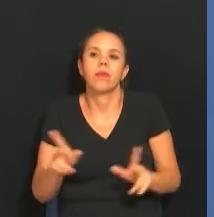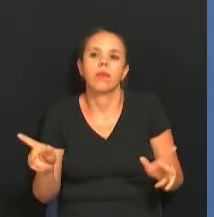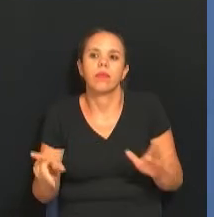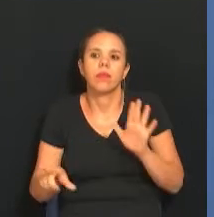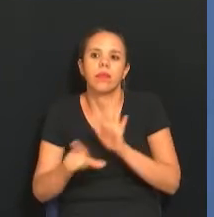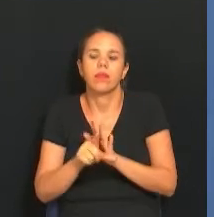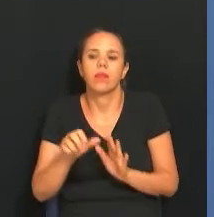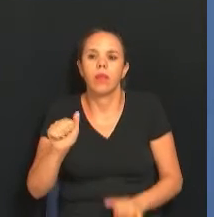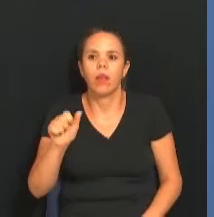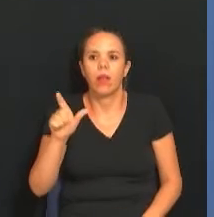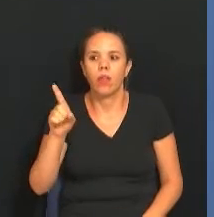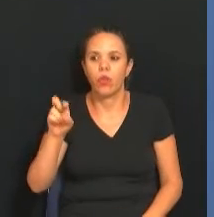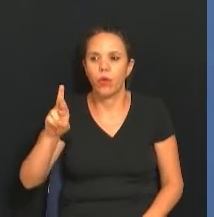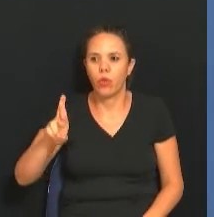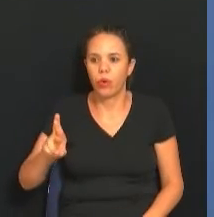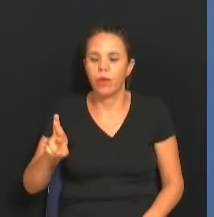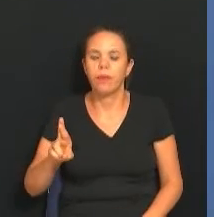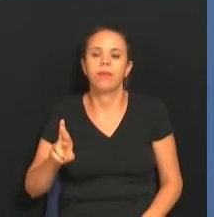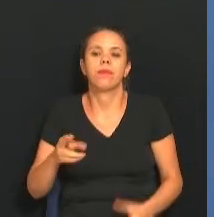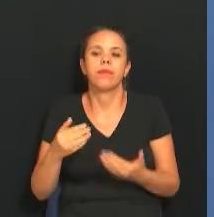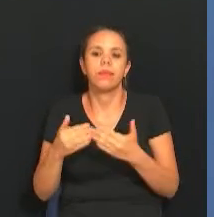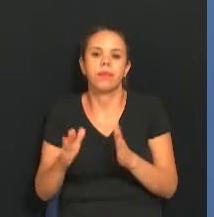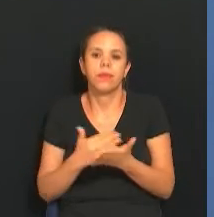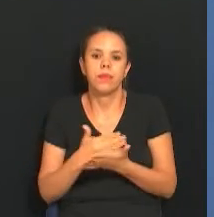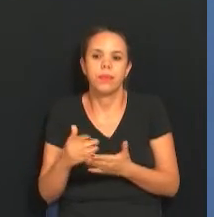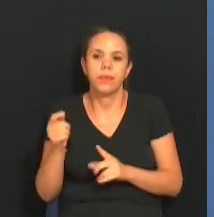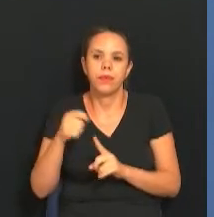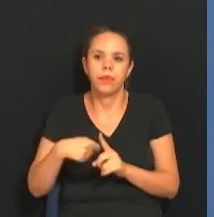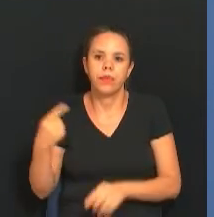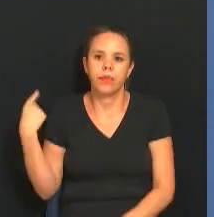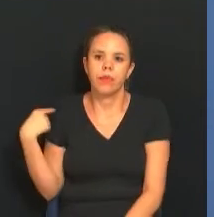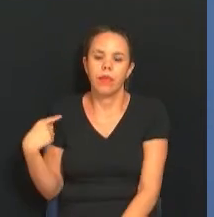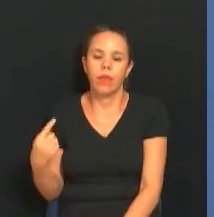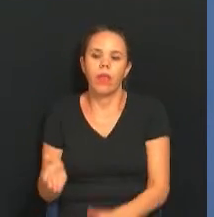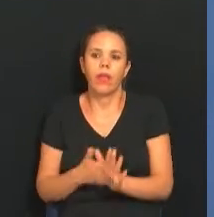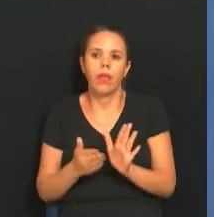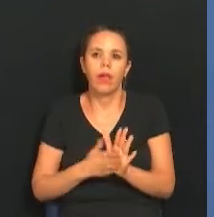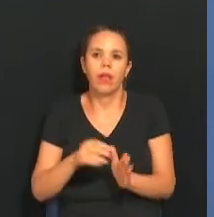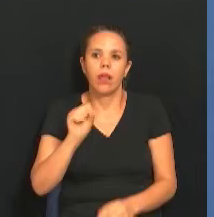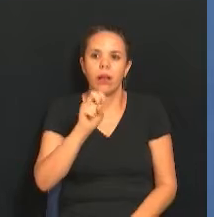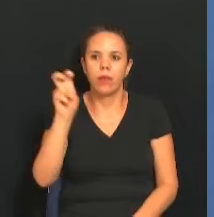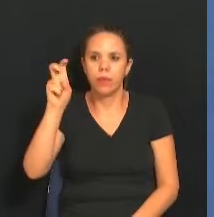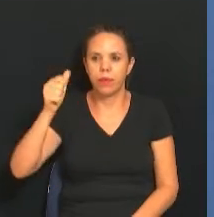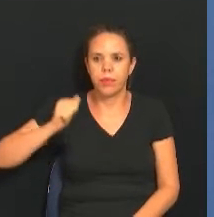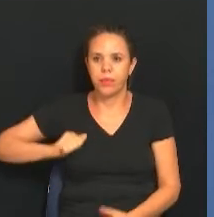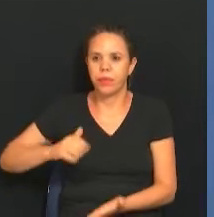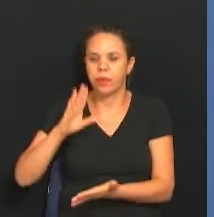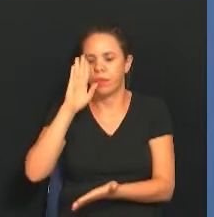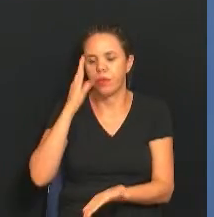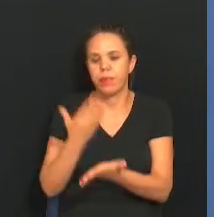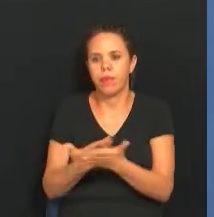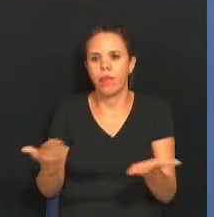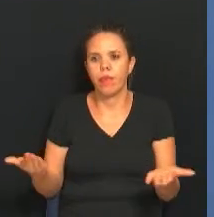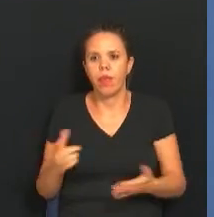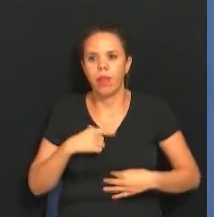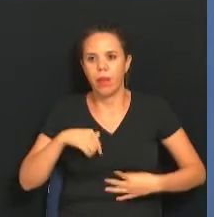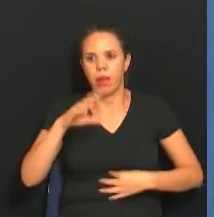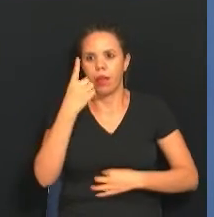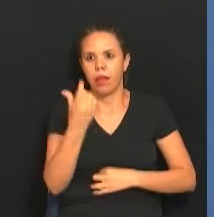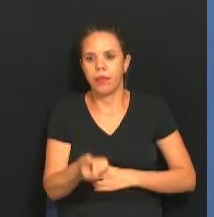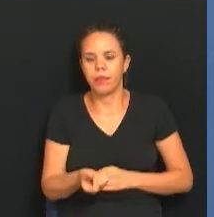da Lei alderlane ele foi lançado no começo do mês ofereceu 85 bolsas e agora tem mais